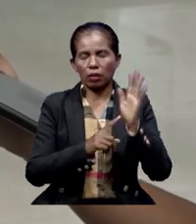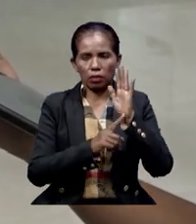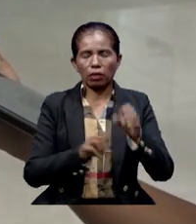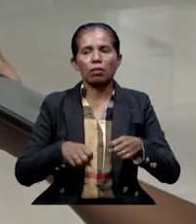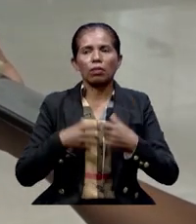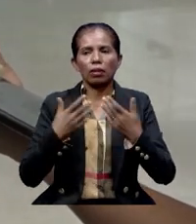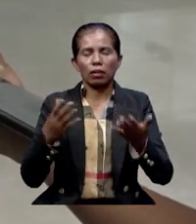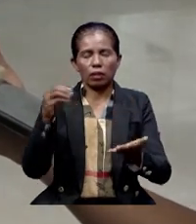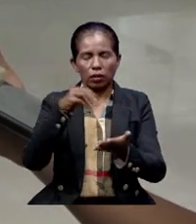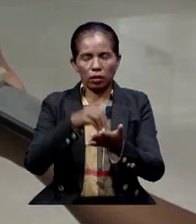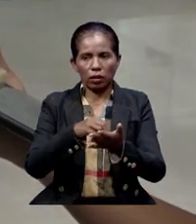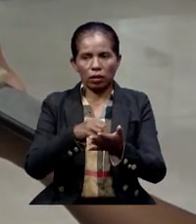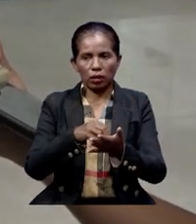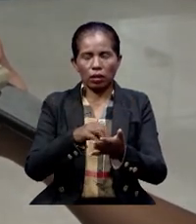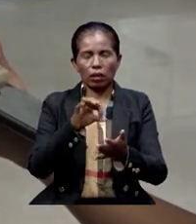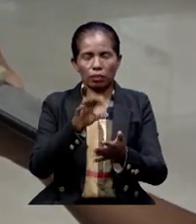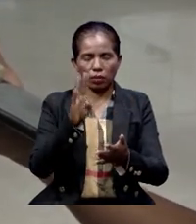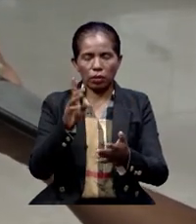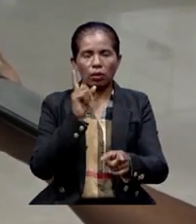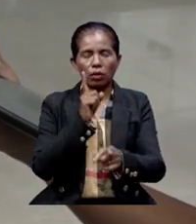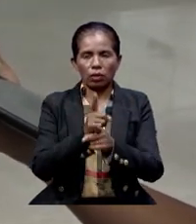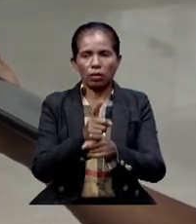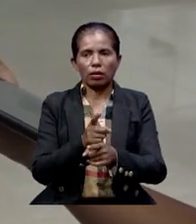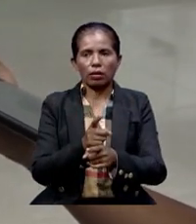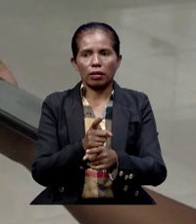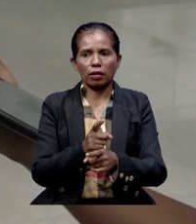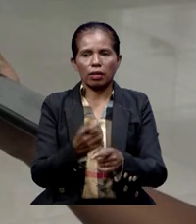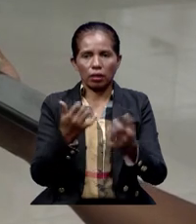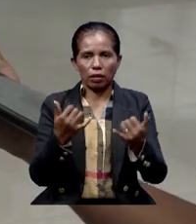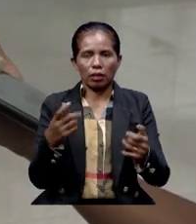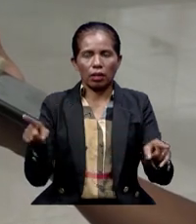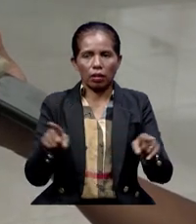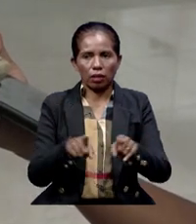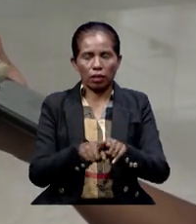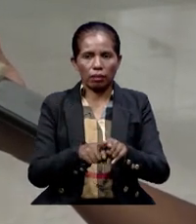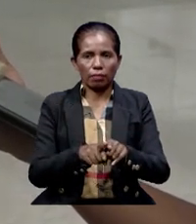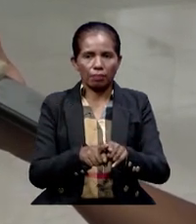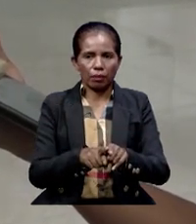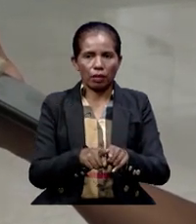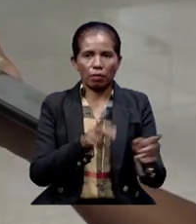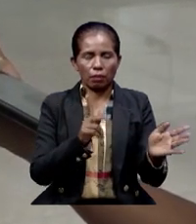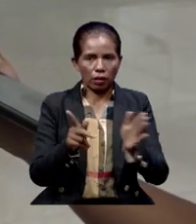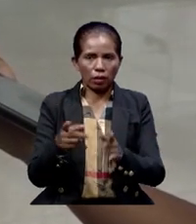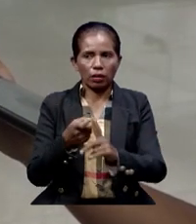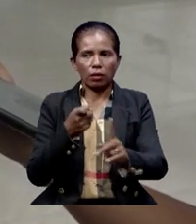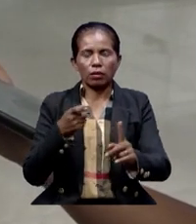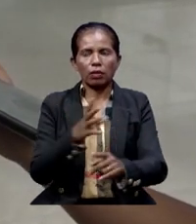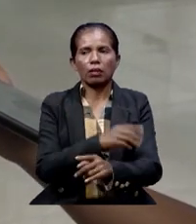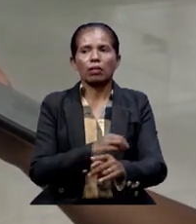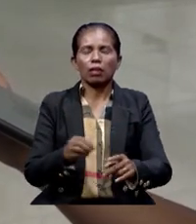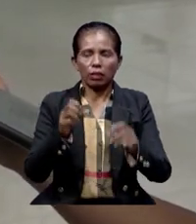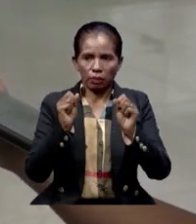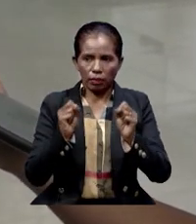tu post Facebook nebe ho lolos. Entau ira ne mak saya ne sam planu ida mosu simau insa doro atu